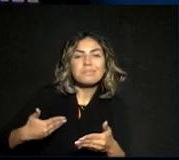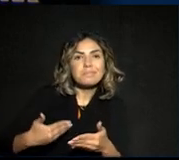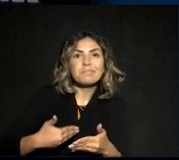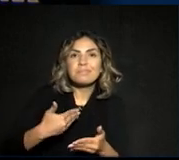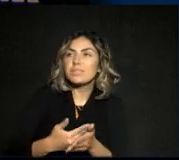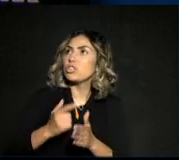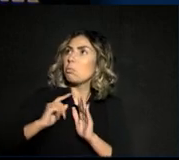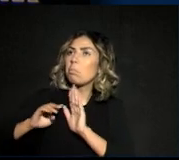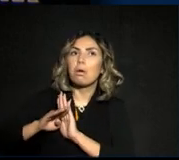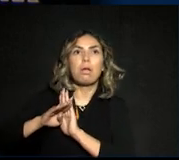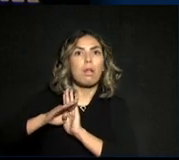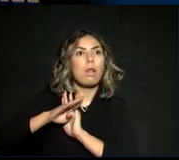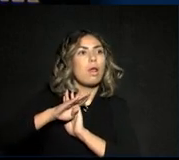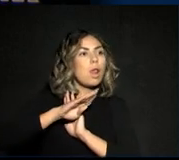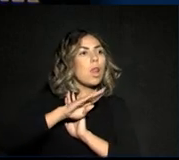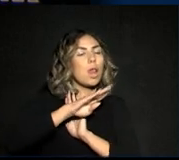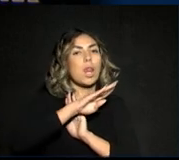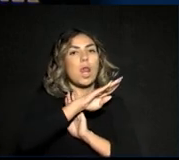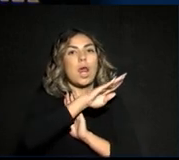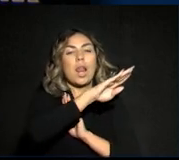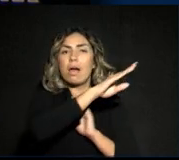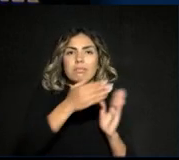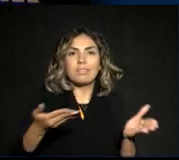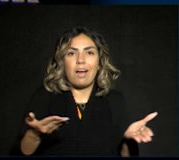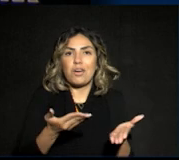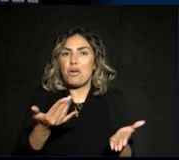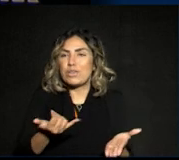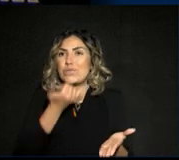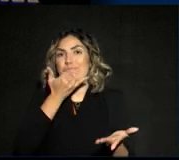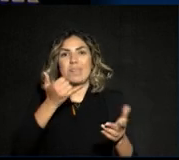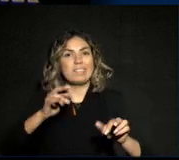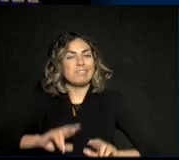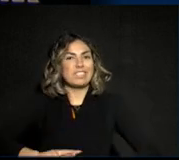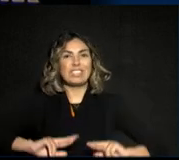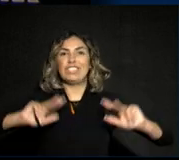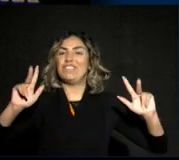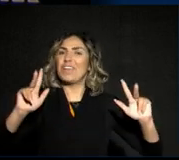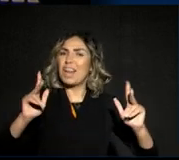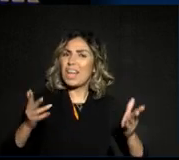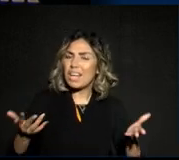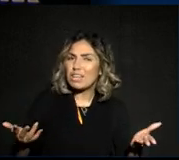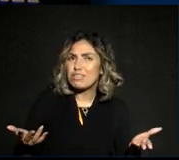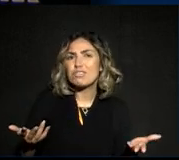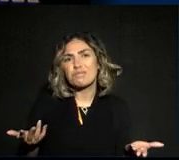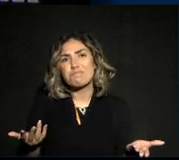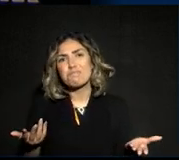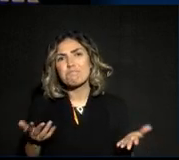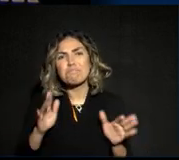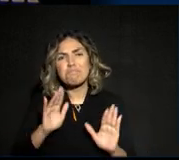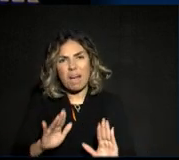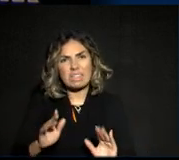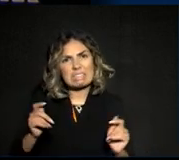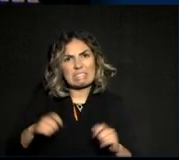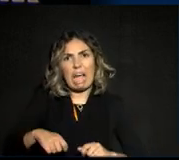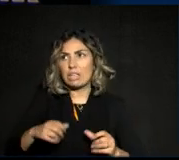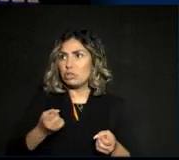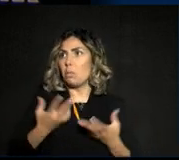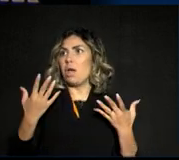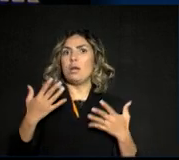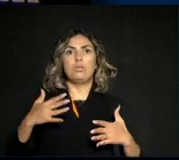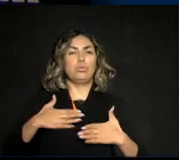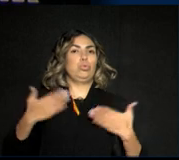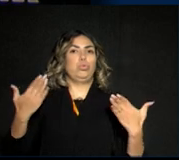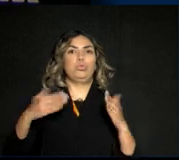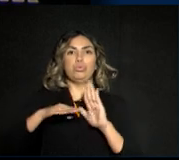surpresas para cima, que levavam expectativas para cima. Dessa vez, não parece, difícil falar, mas que a gente vai ter essas novas surpresas. Pode até